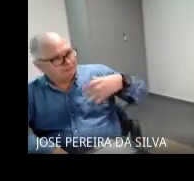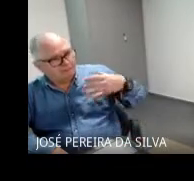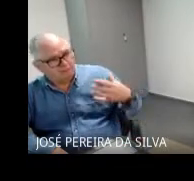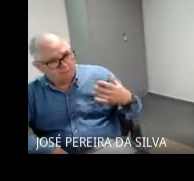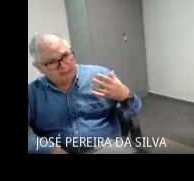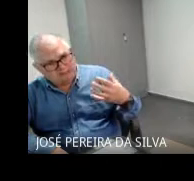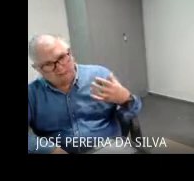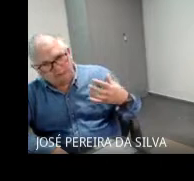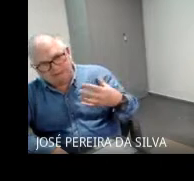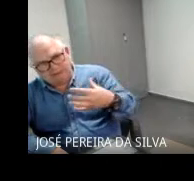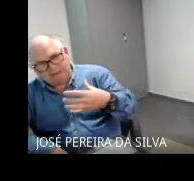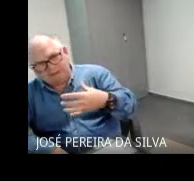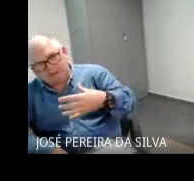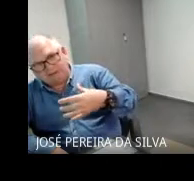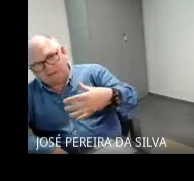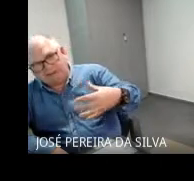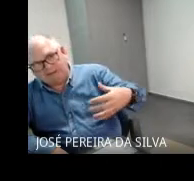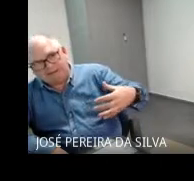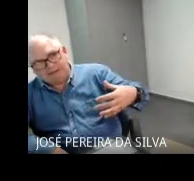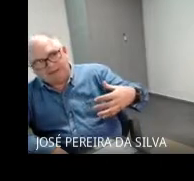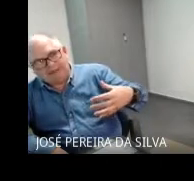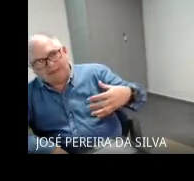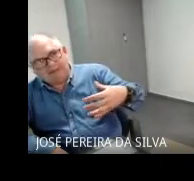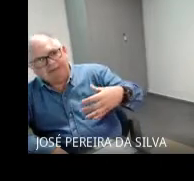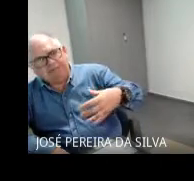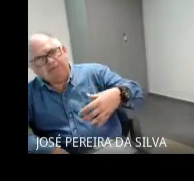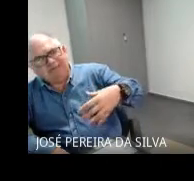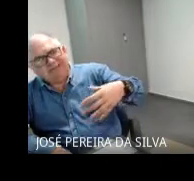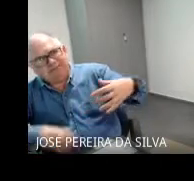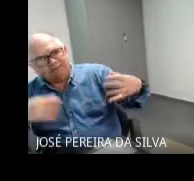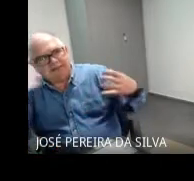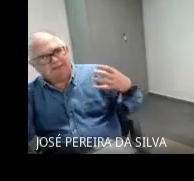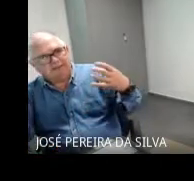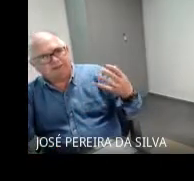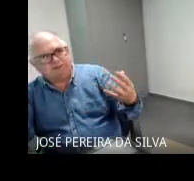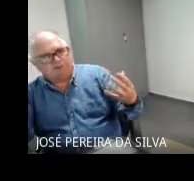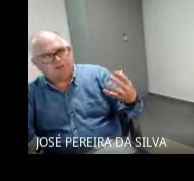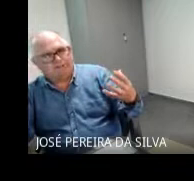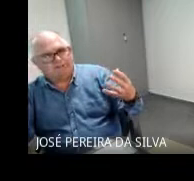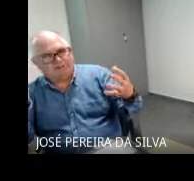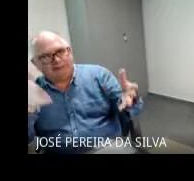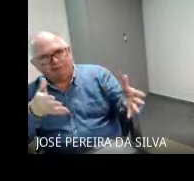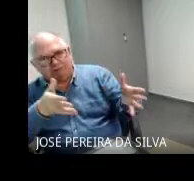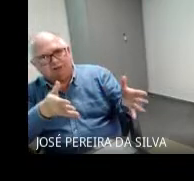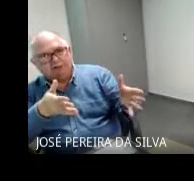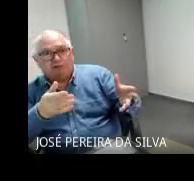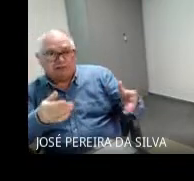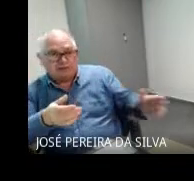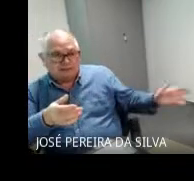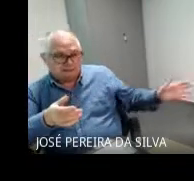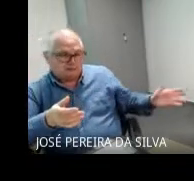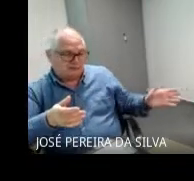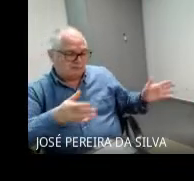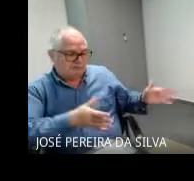que o magnetizador, gente, ele tem que ser muito holístico, ele tem que pensar como um todo, ele não pode ficar focado só.